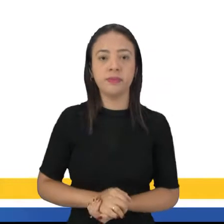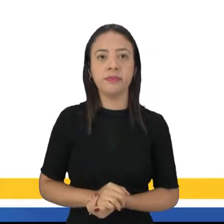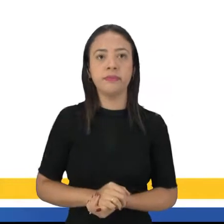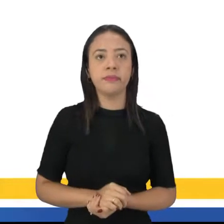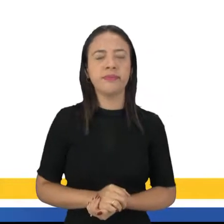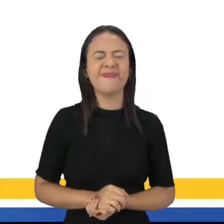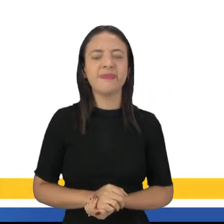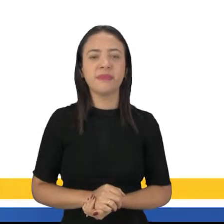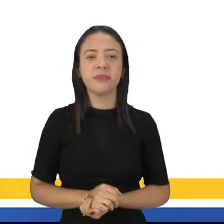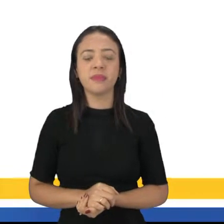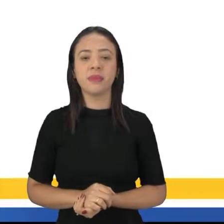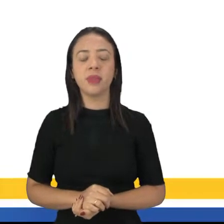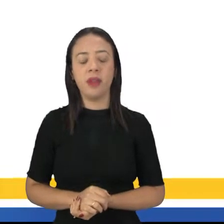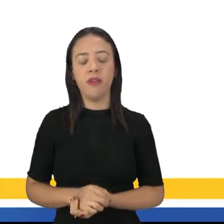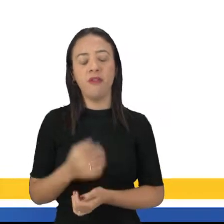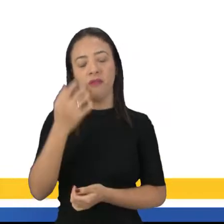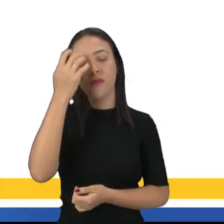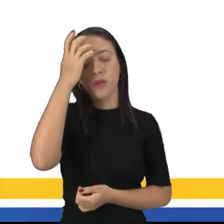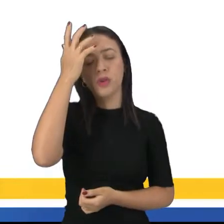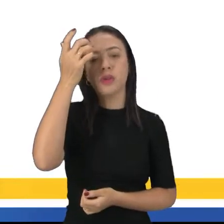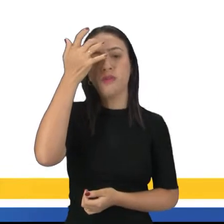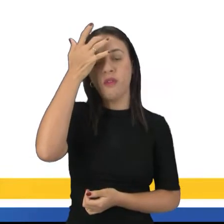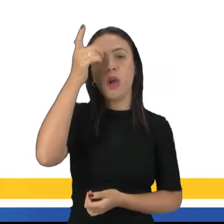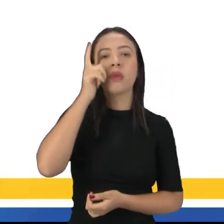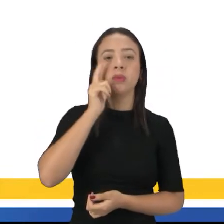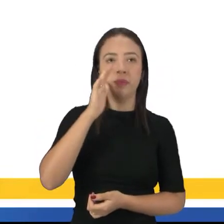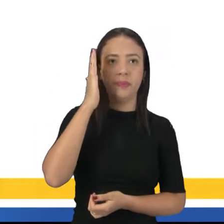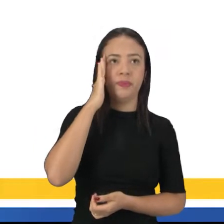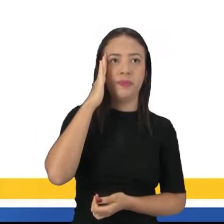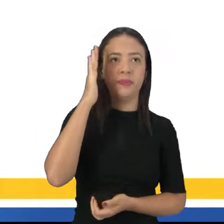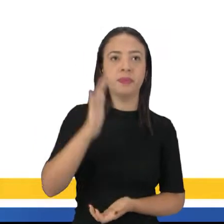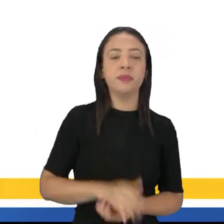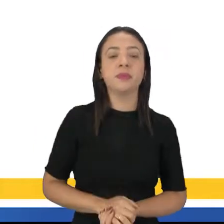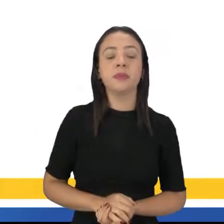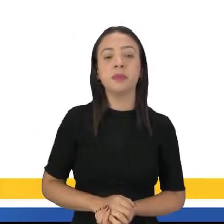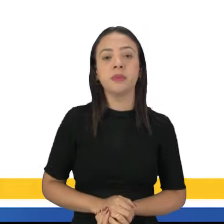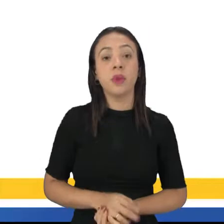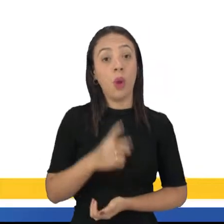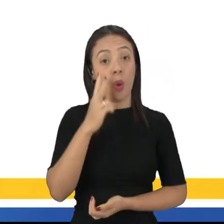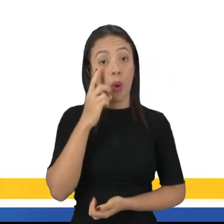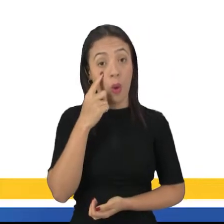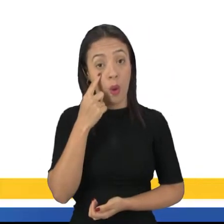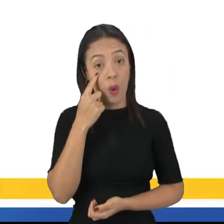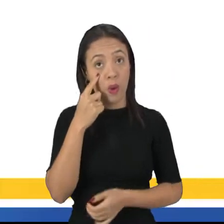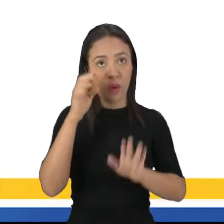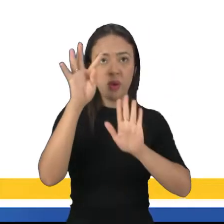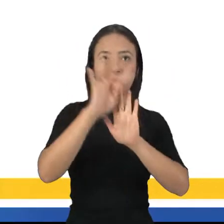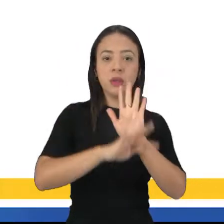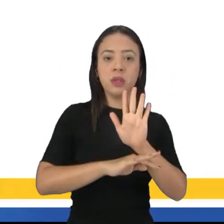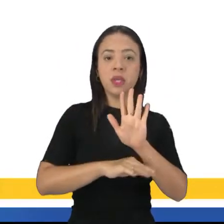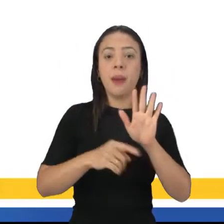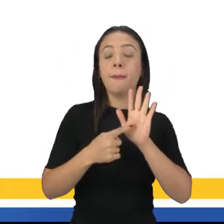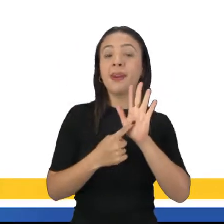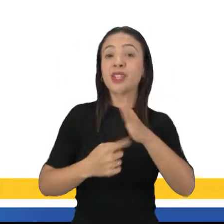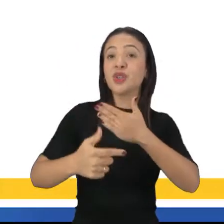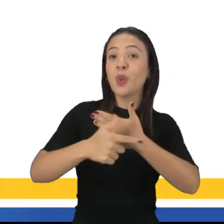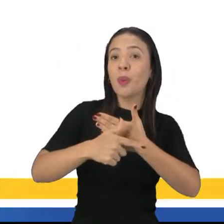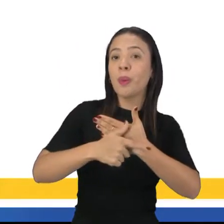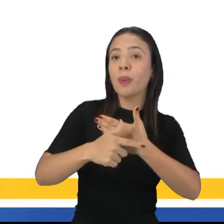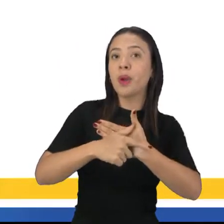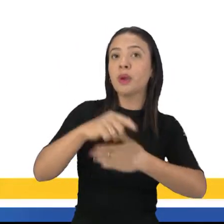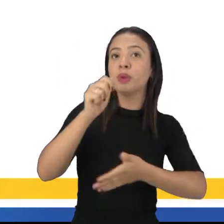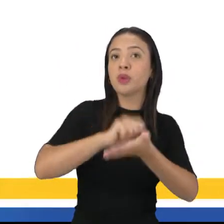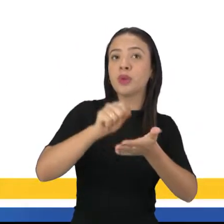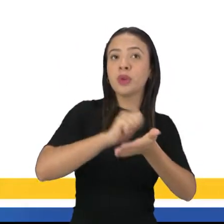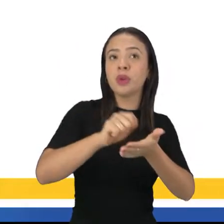que se pede é bem atual de se entender. Vamos aqui. Com base no texto, que trata do papel do escritor José